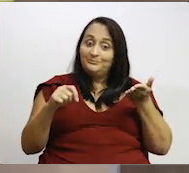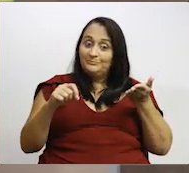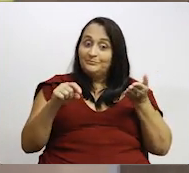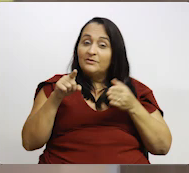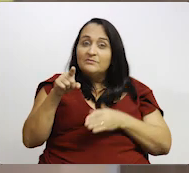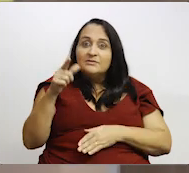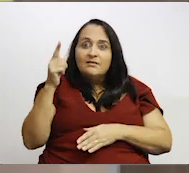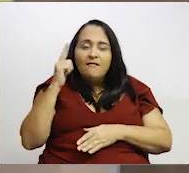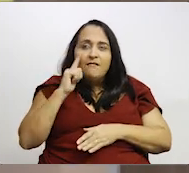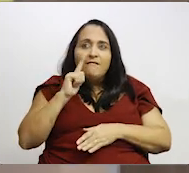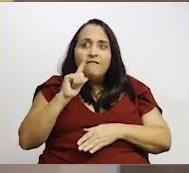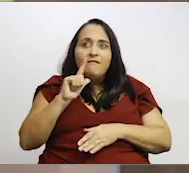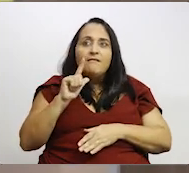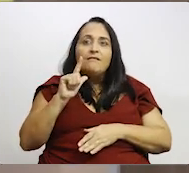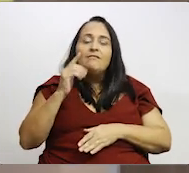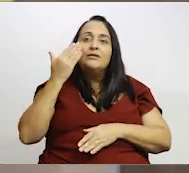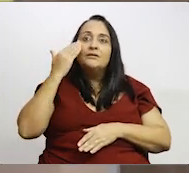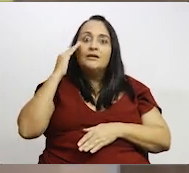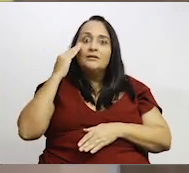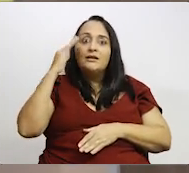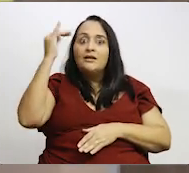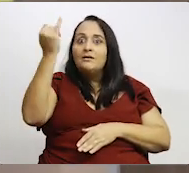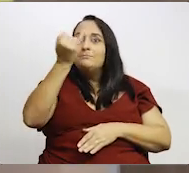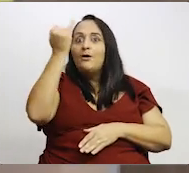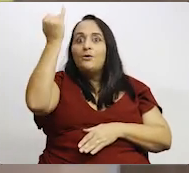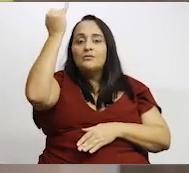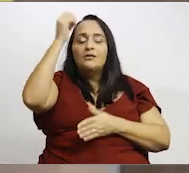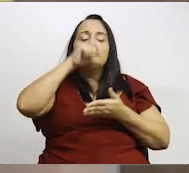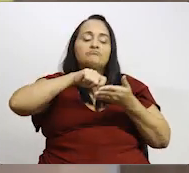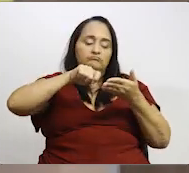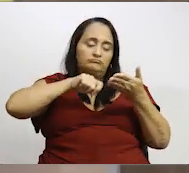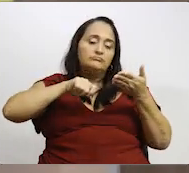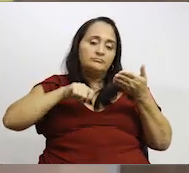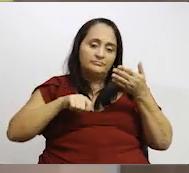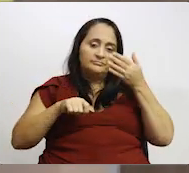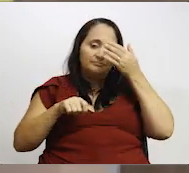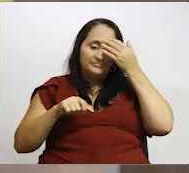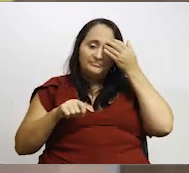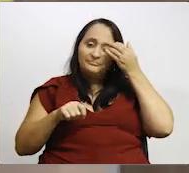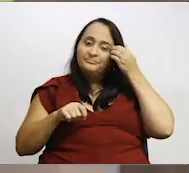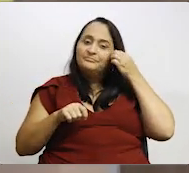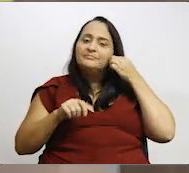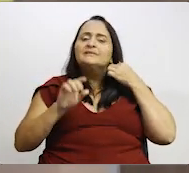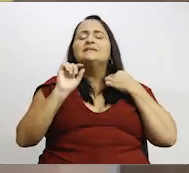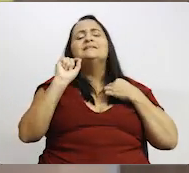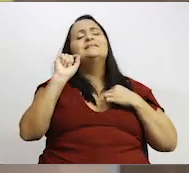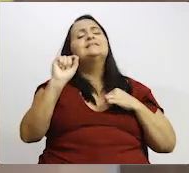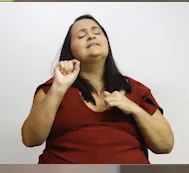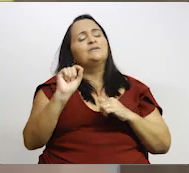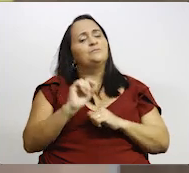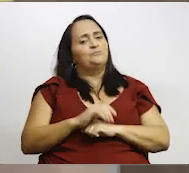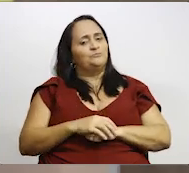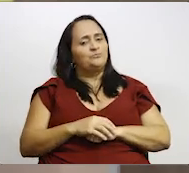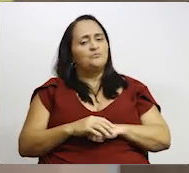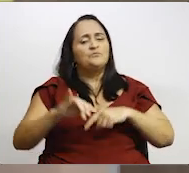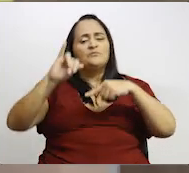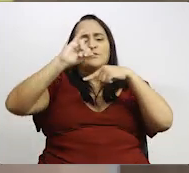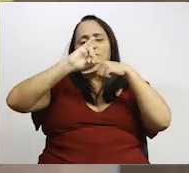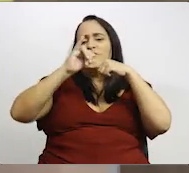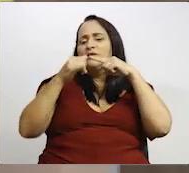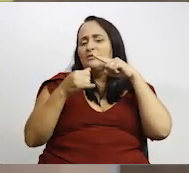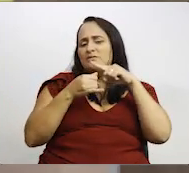mão, para você anotar aquilo que você considerar muito importante, tá? Ó, fração não é tão difícil,